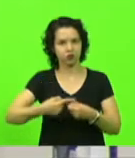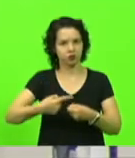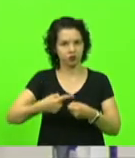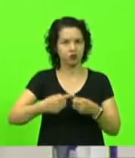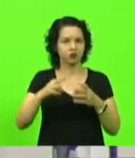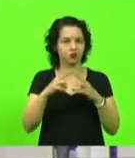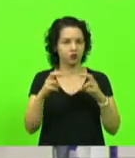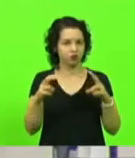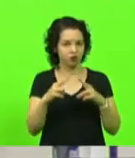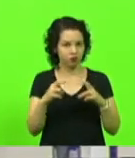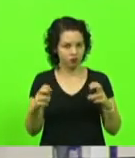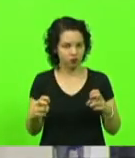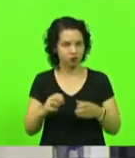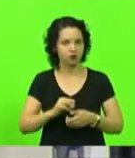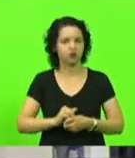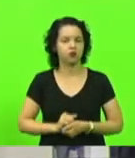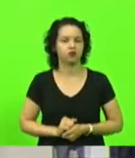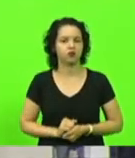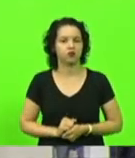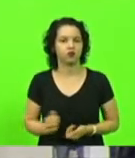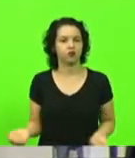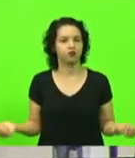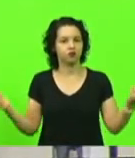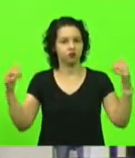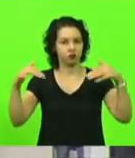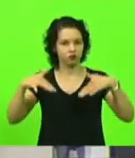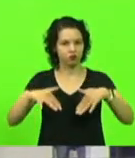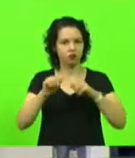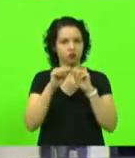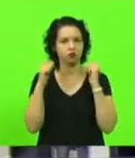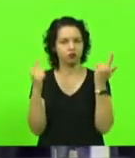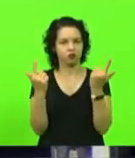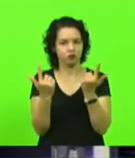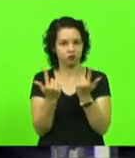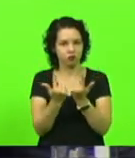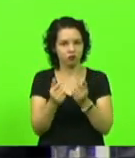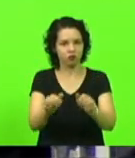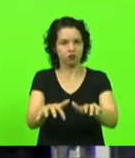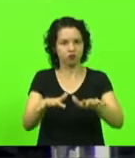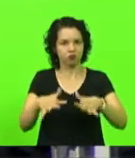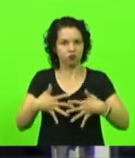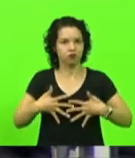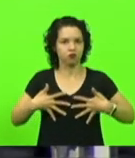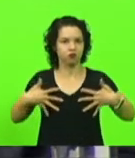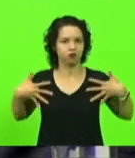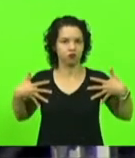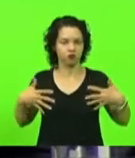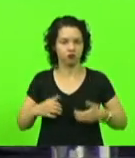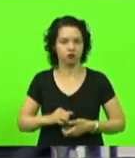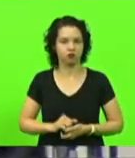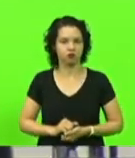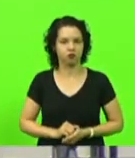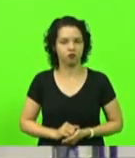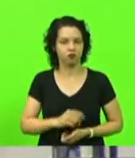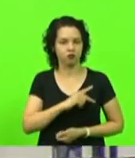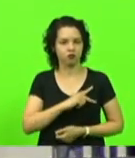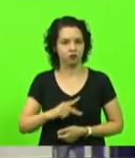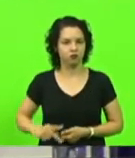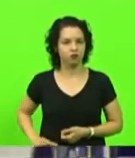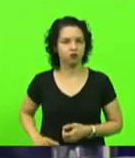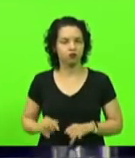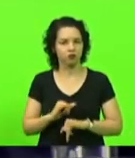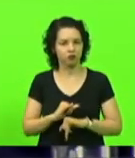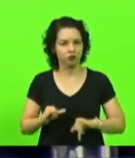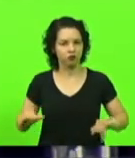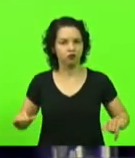Florianópolis, reuniu-se a Assembleia Legislativa em sessão solene. O senhor presidente declarou aberta a